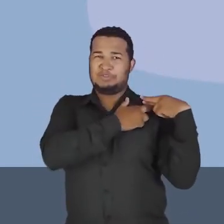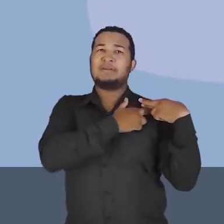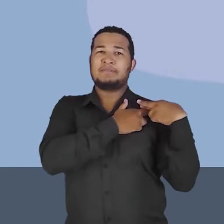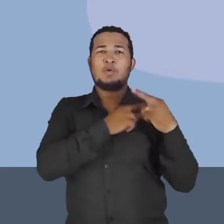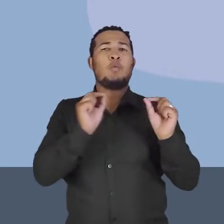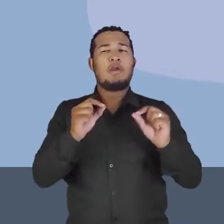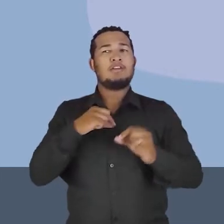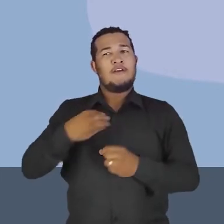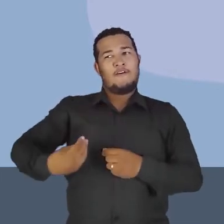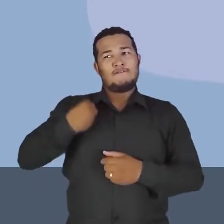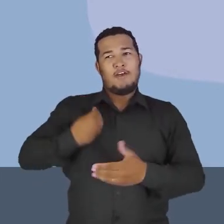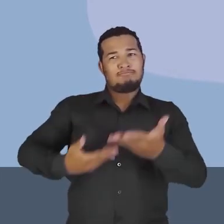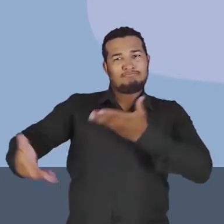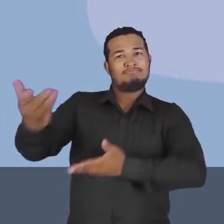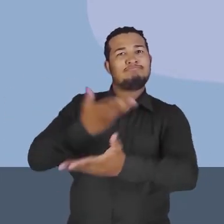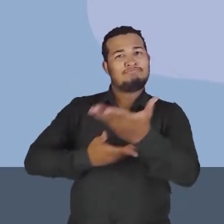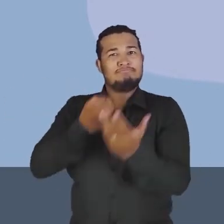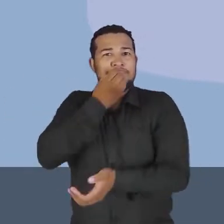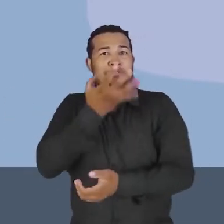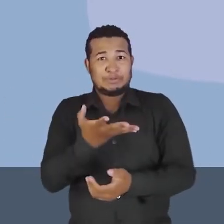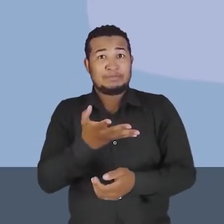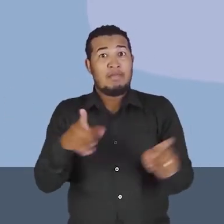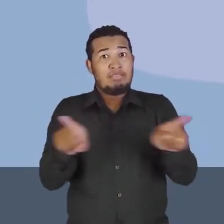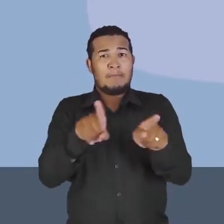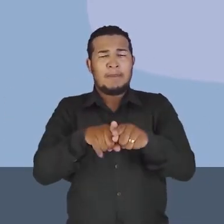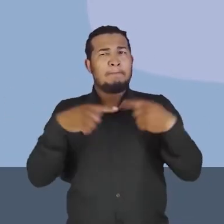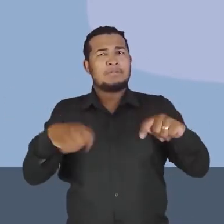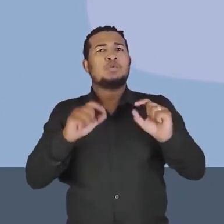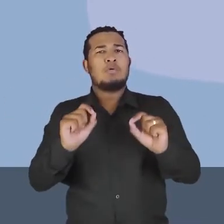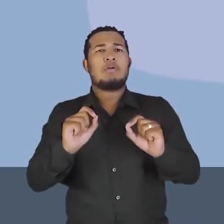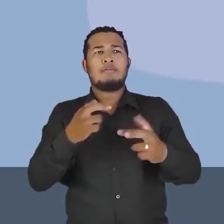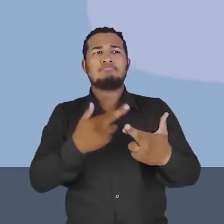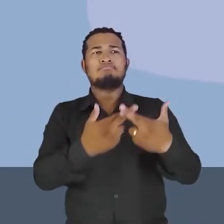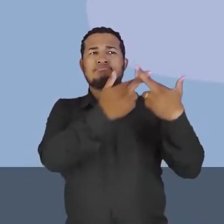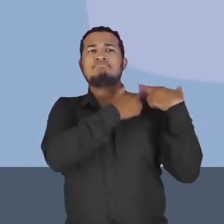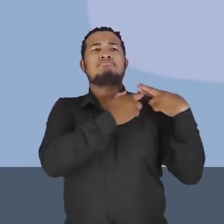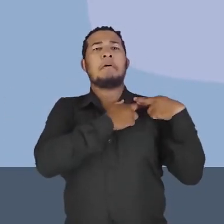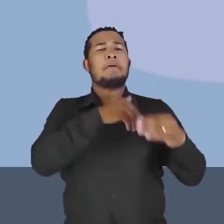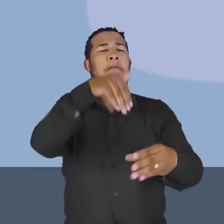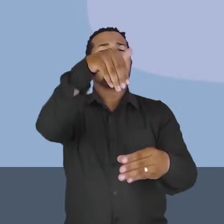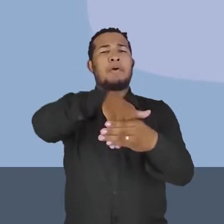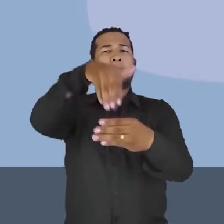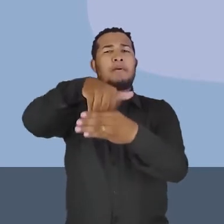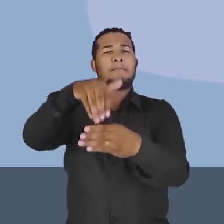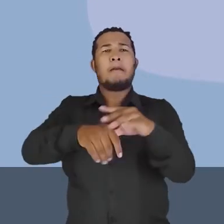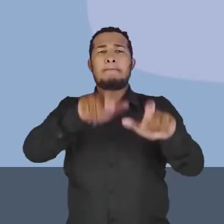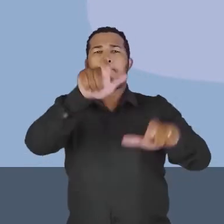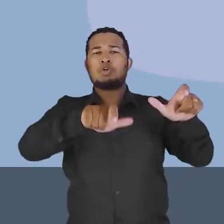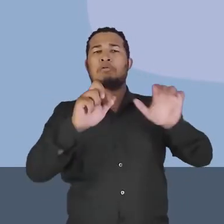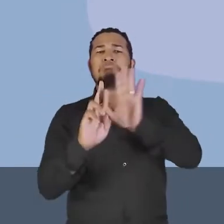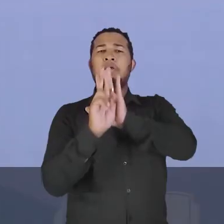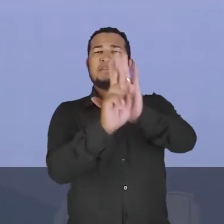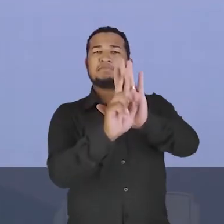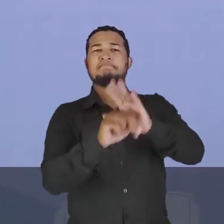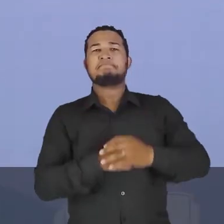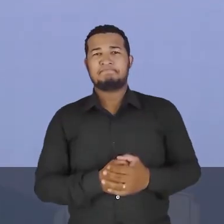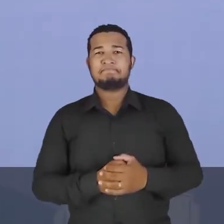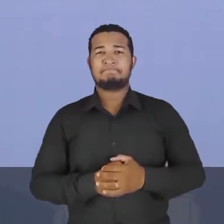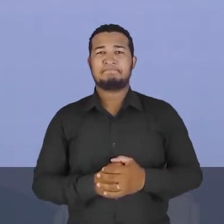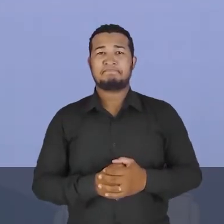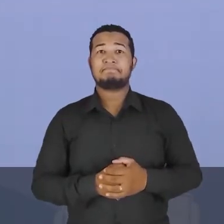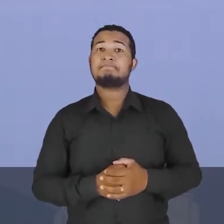bom convívio social e que devemos eleger responsavelmente pessoas para nos representarem. Então, olha